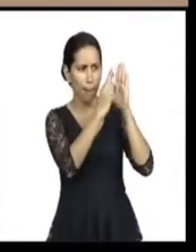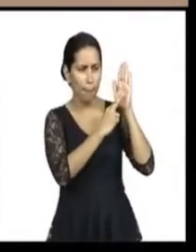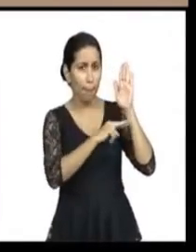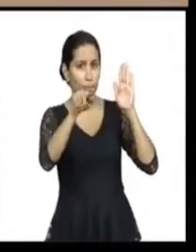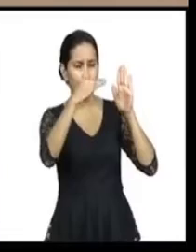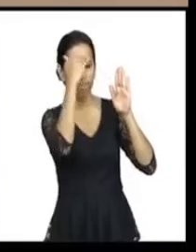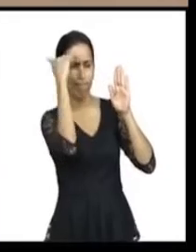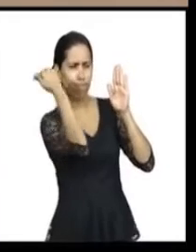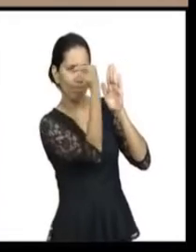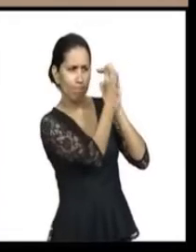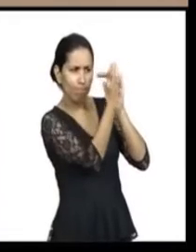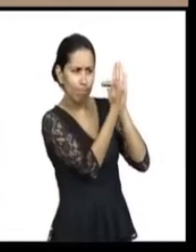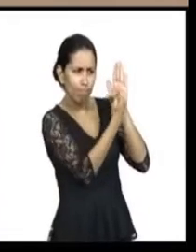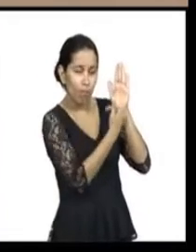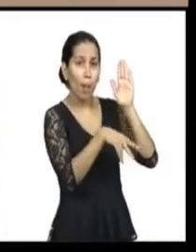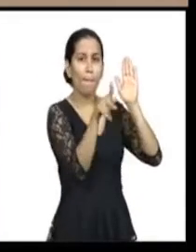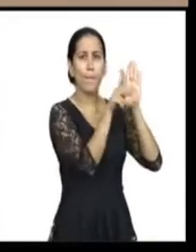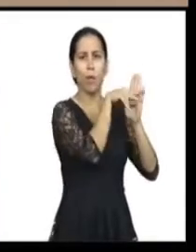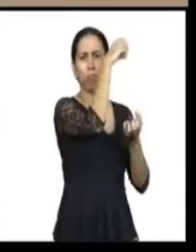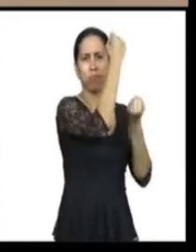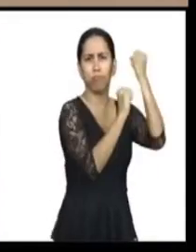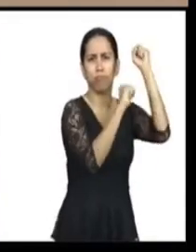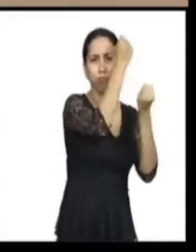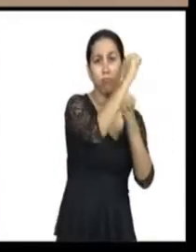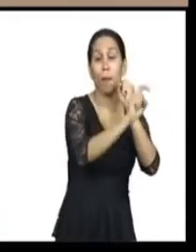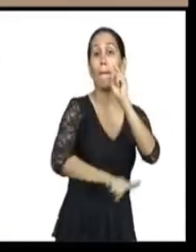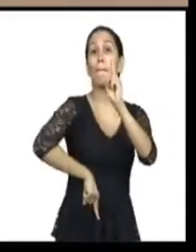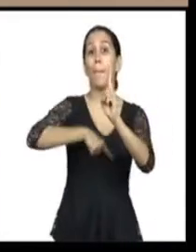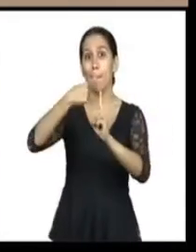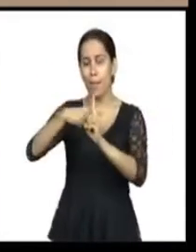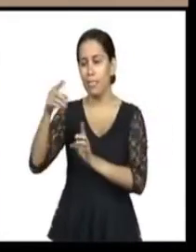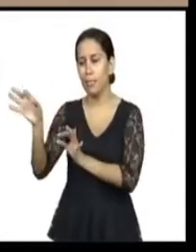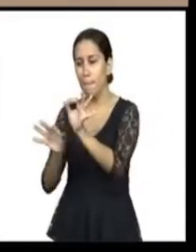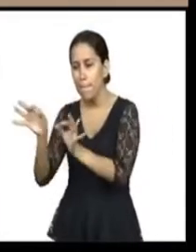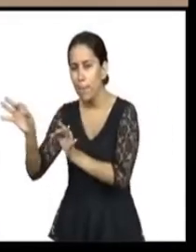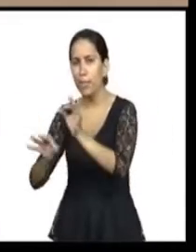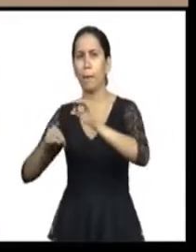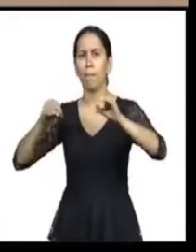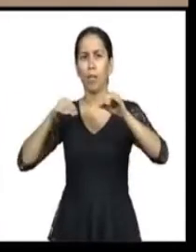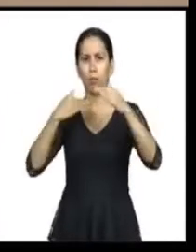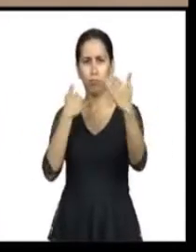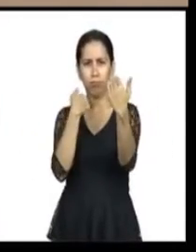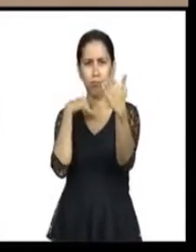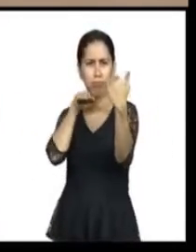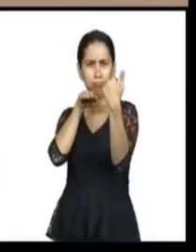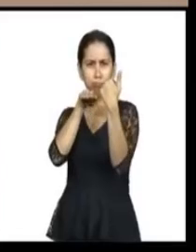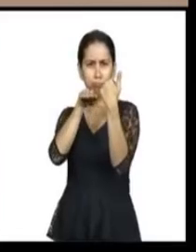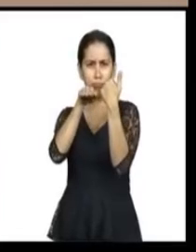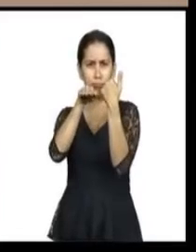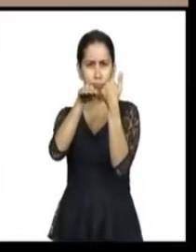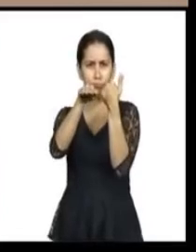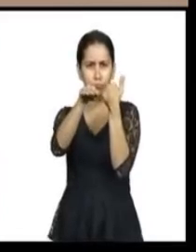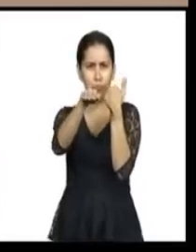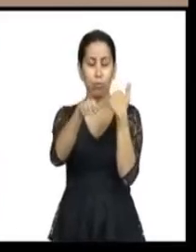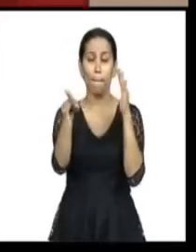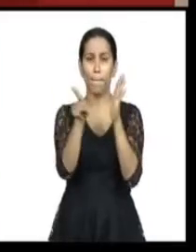normas dos fabricantes e o plano de trânsito elaborado para cada mina. E é isso que vamos aprender